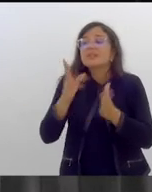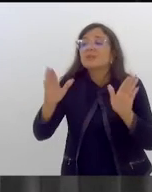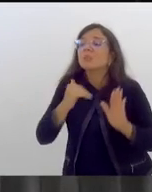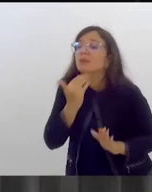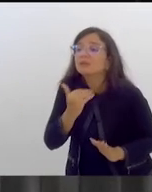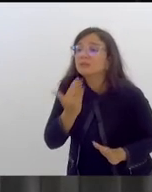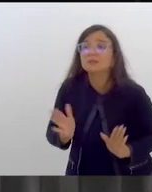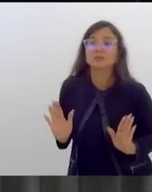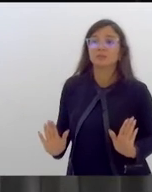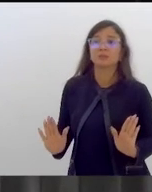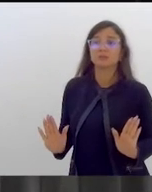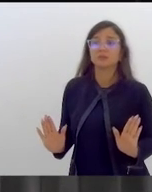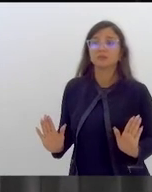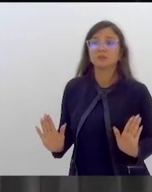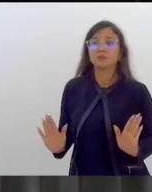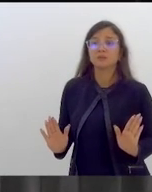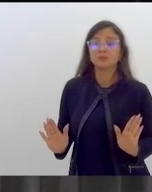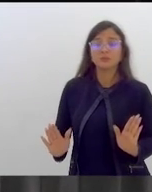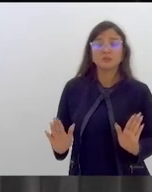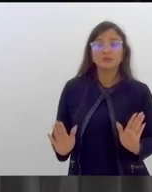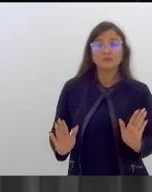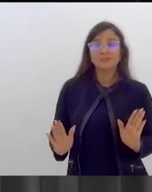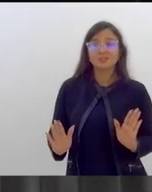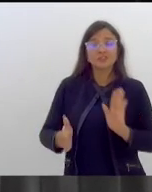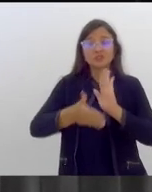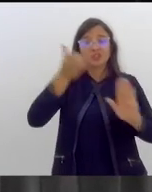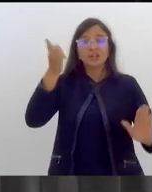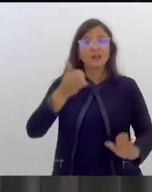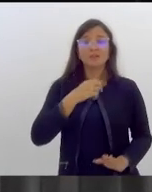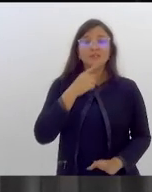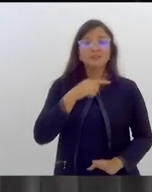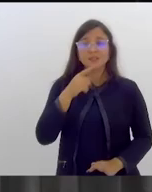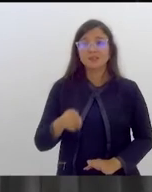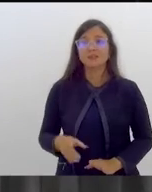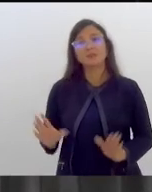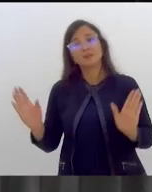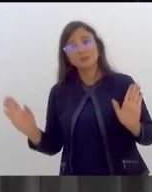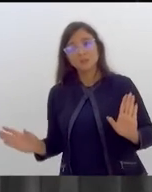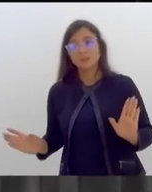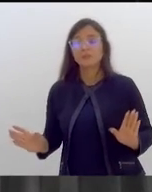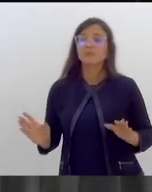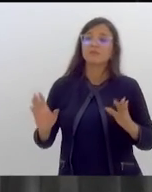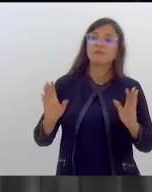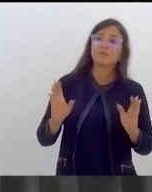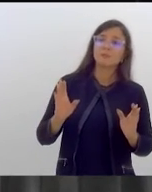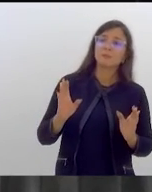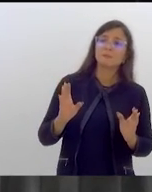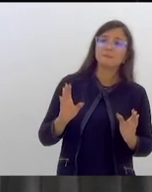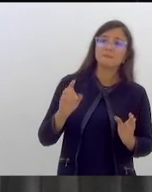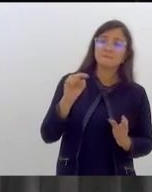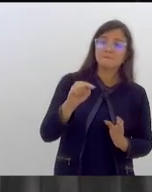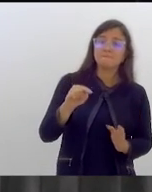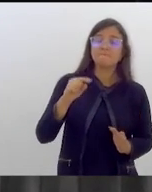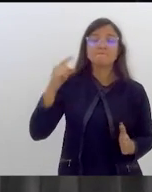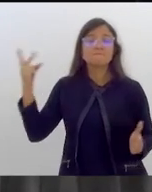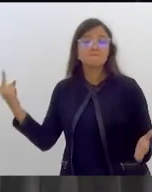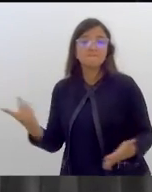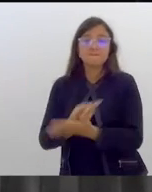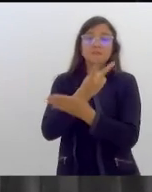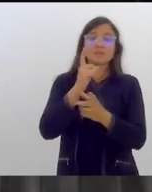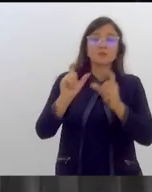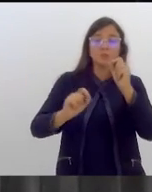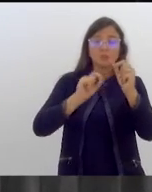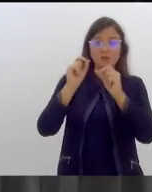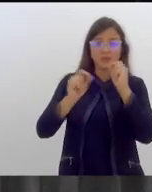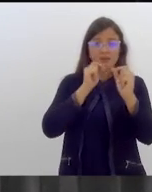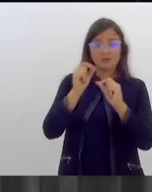ninguém dessa ninguém vai tirar Então ela acontece ela se